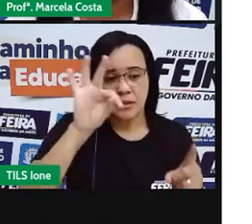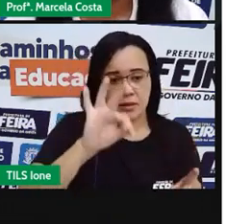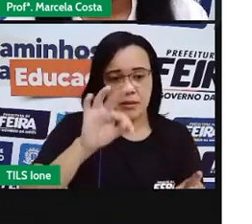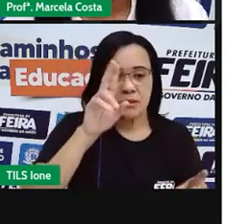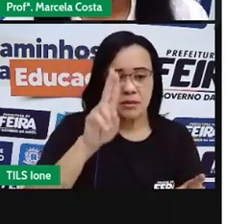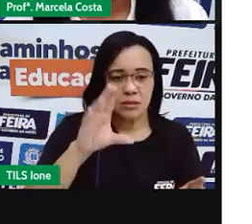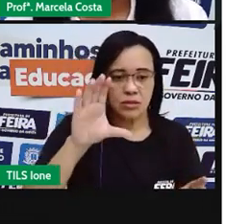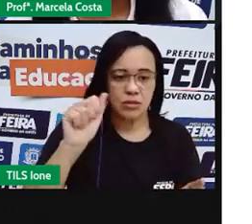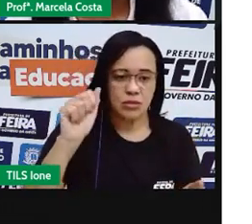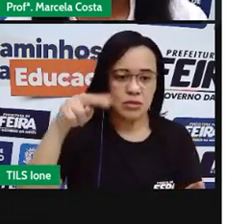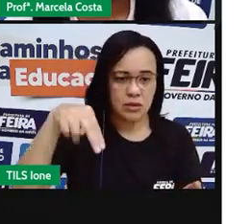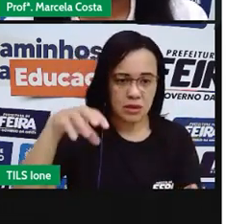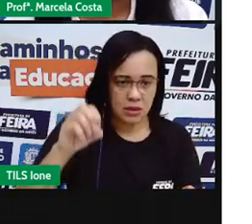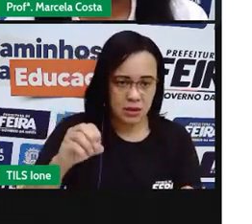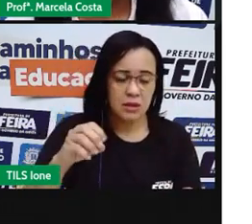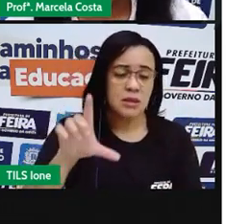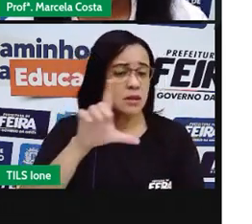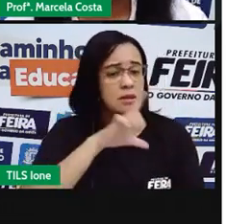Ó,